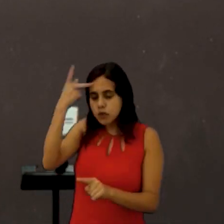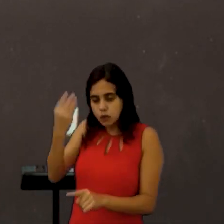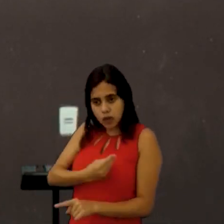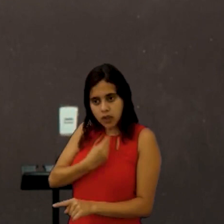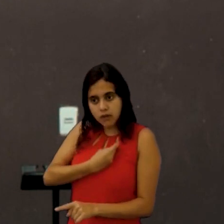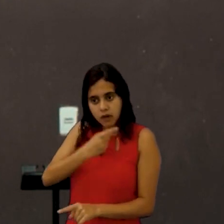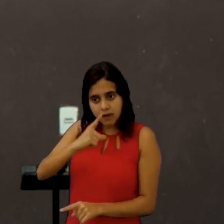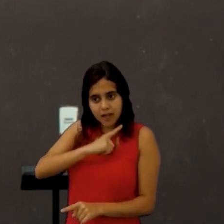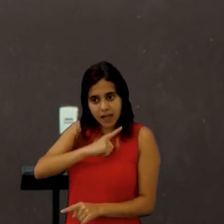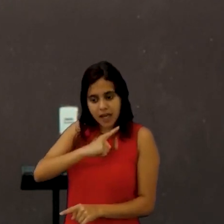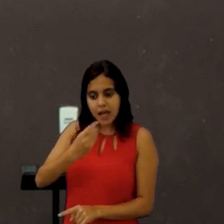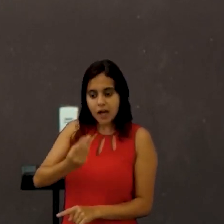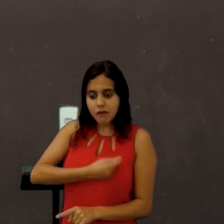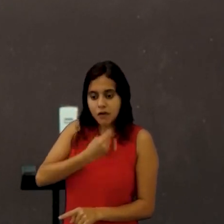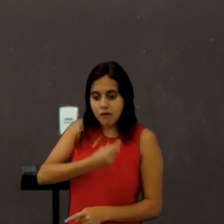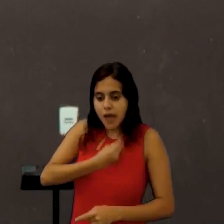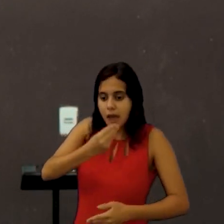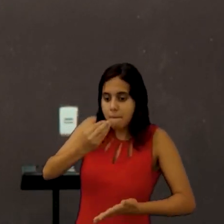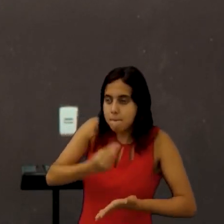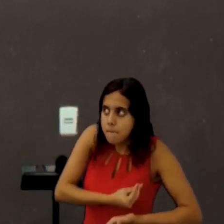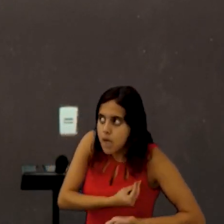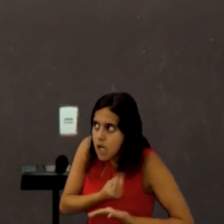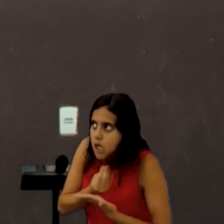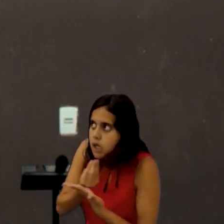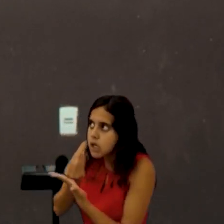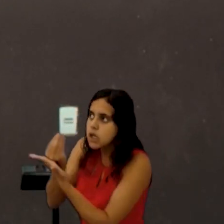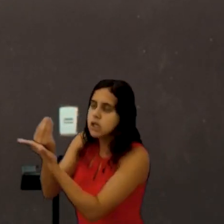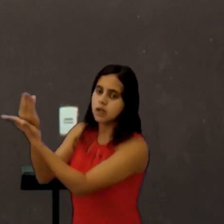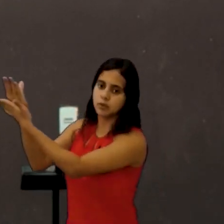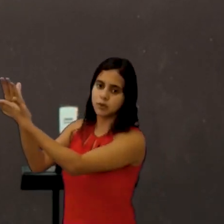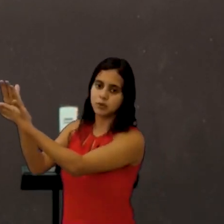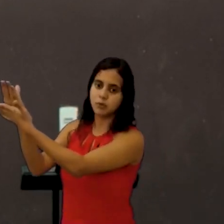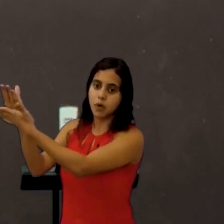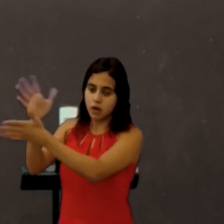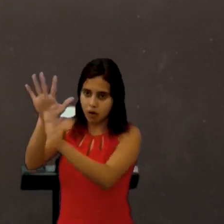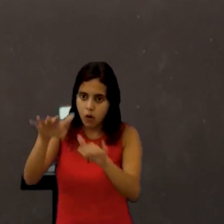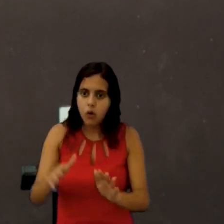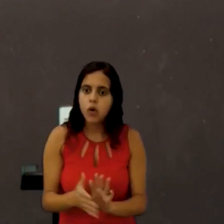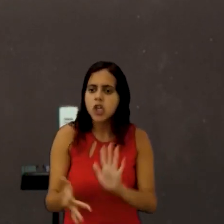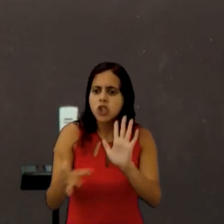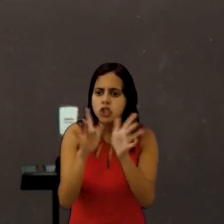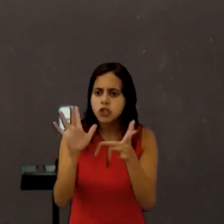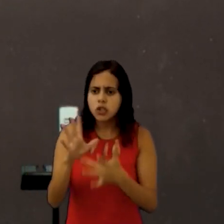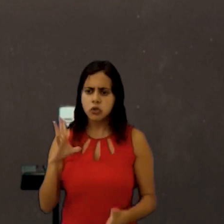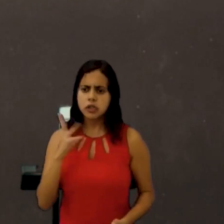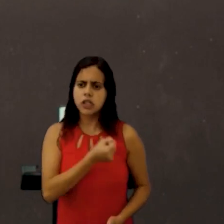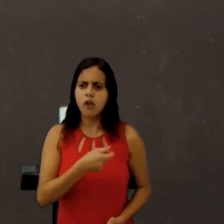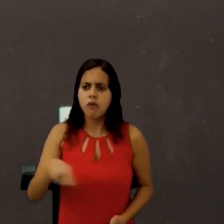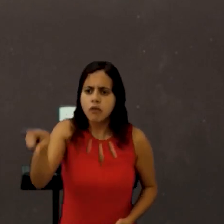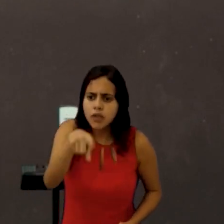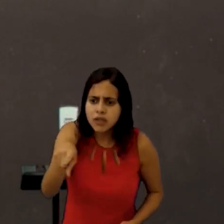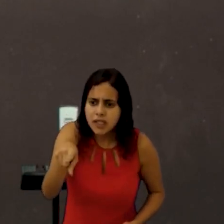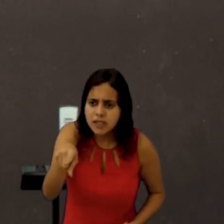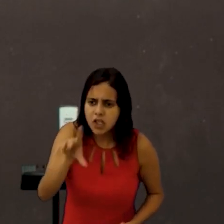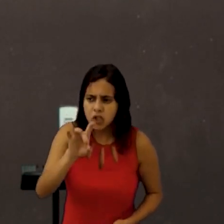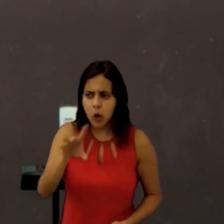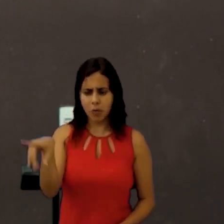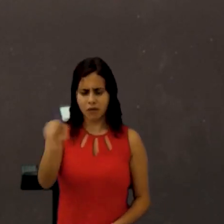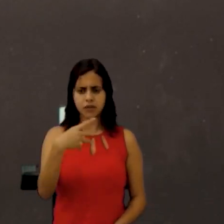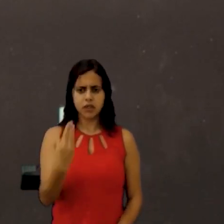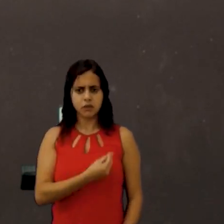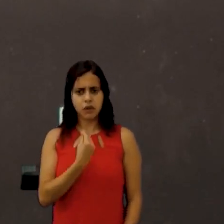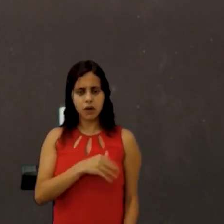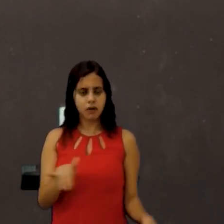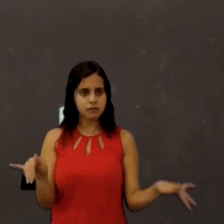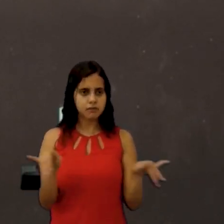que por eles morreu e ressuscitou. Então, meu irmão, Cristo te alcançou, não para te dar uma salvação para você viver de boa aí,